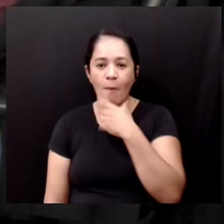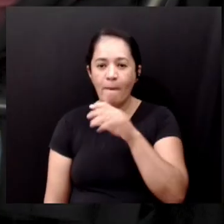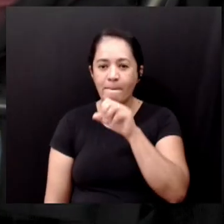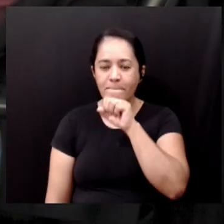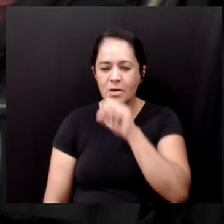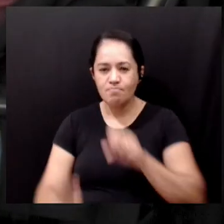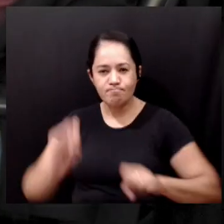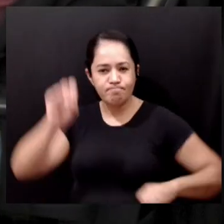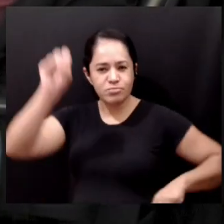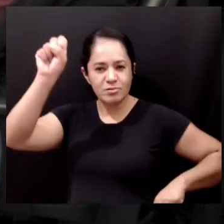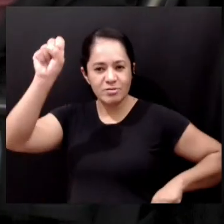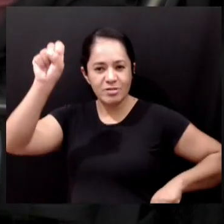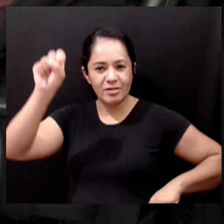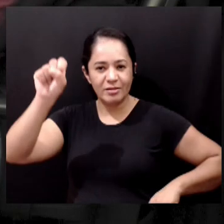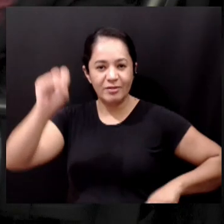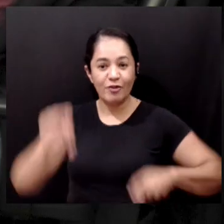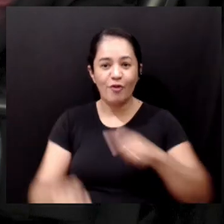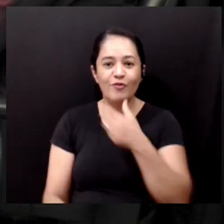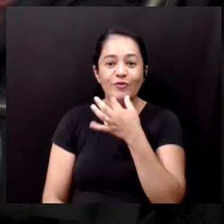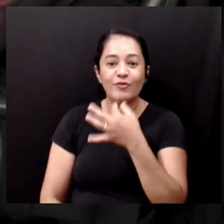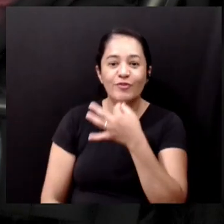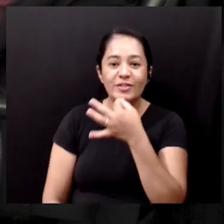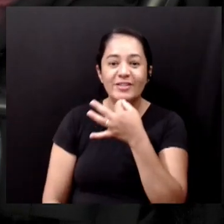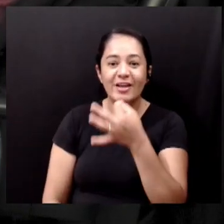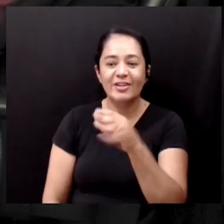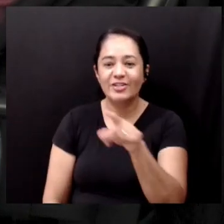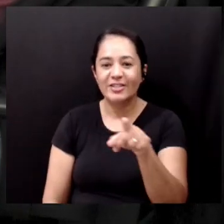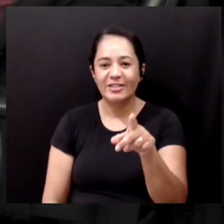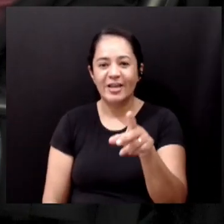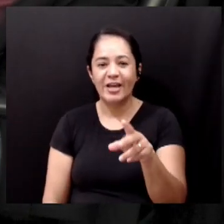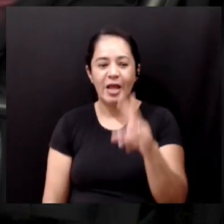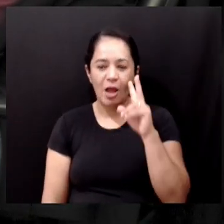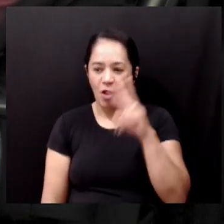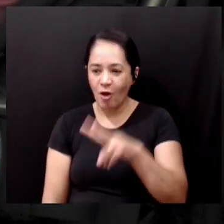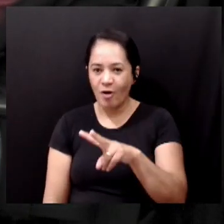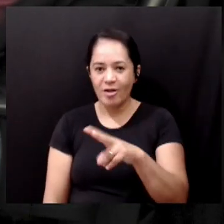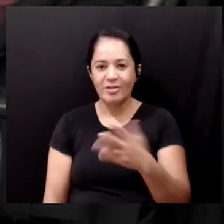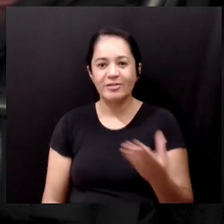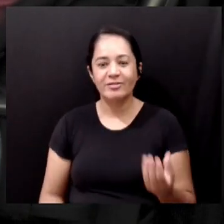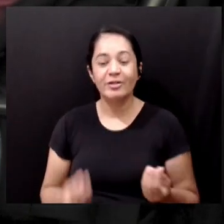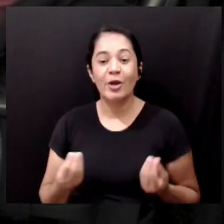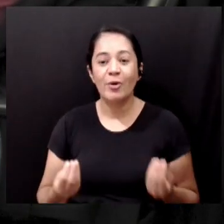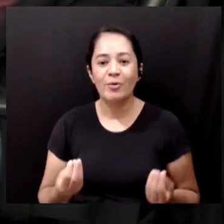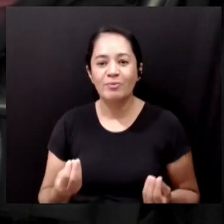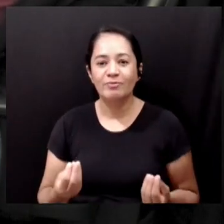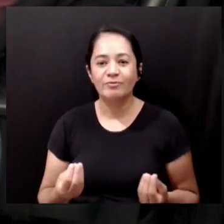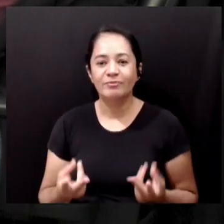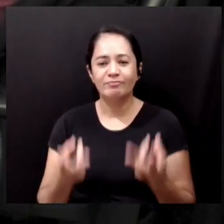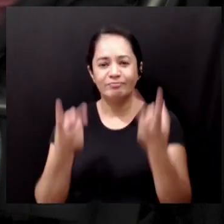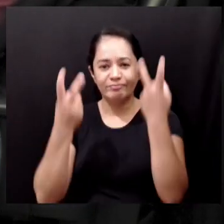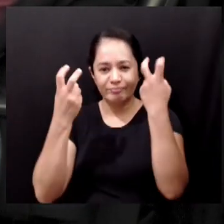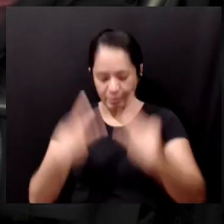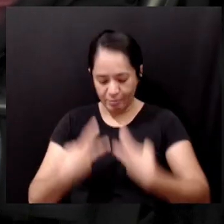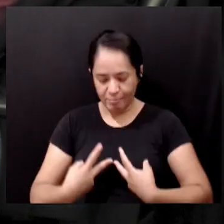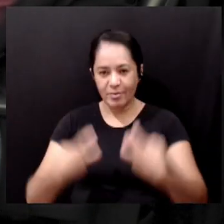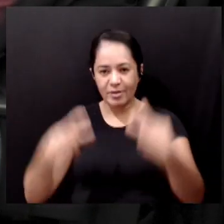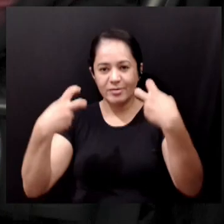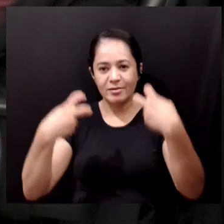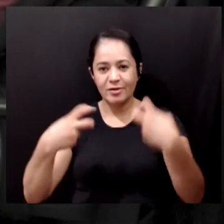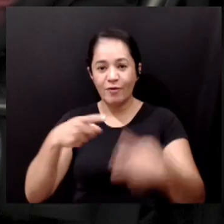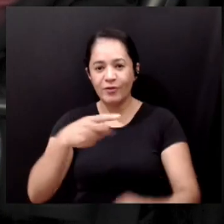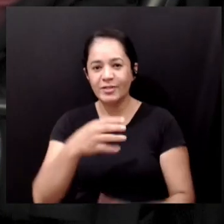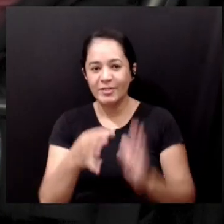você? Como que é? Como que você se vê, assim, você acha, né? Porque eu não sei se ela